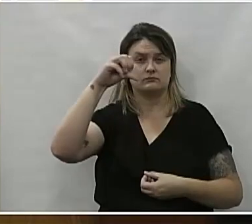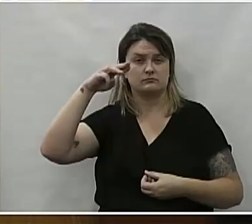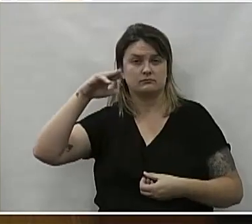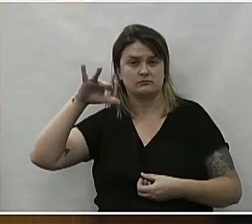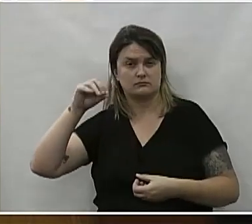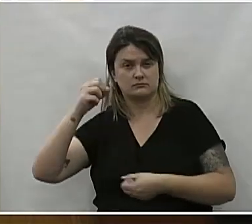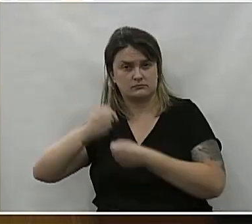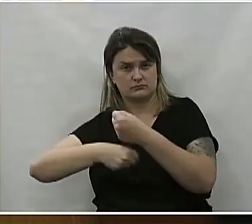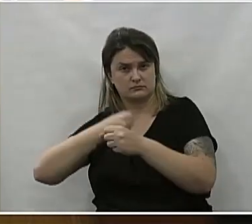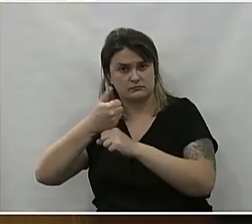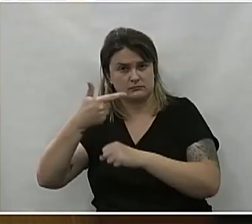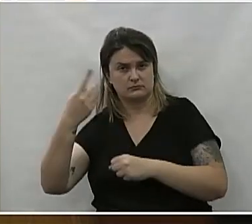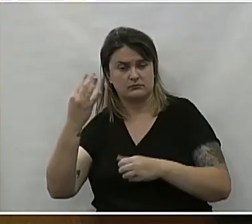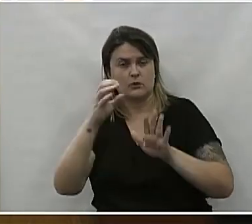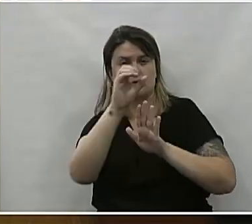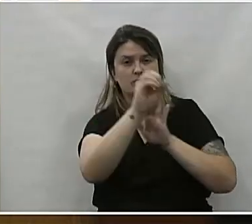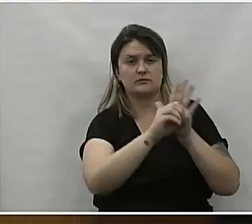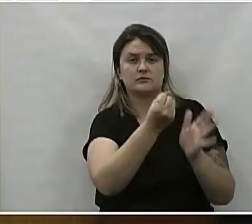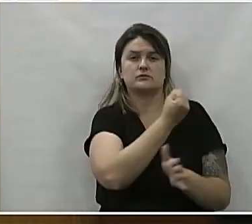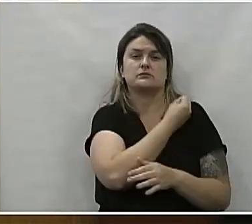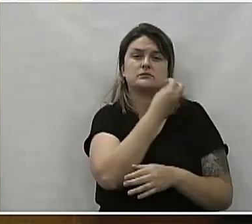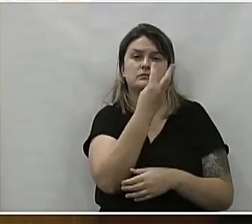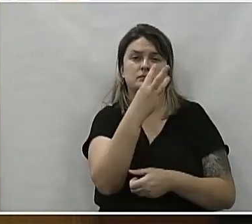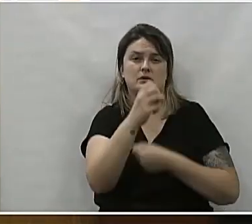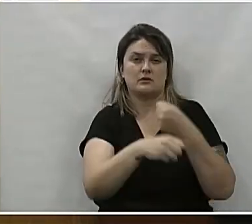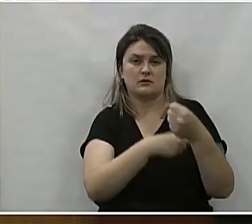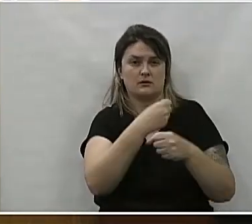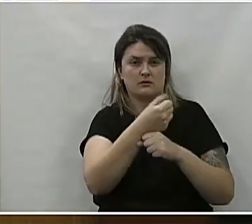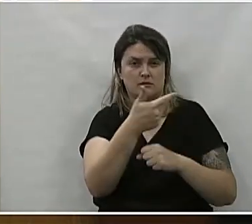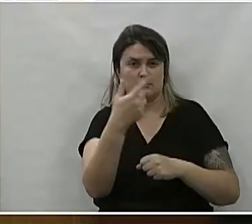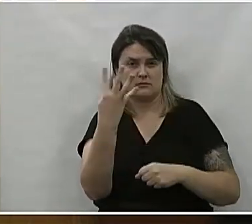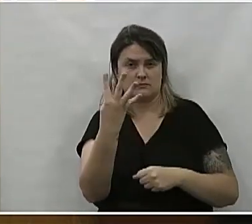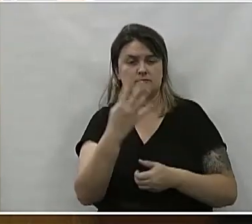de 2024 Ofício número 3 de 2024